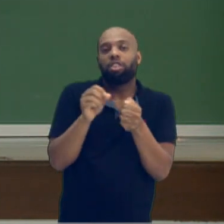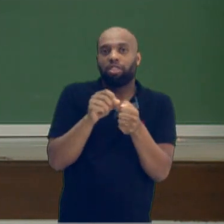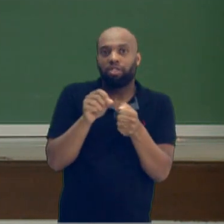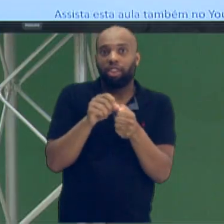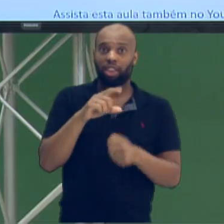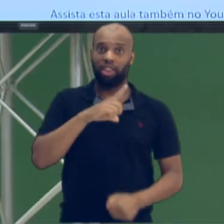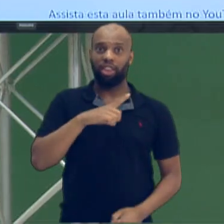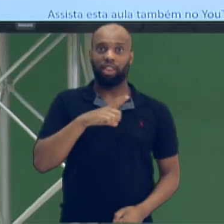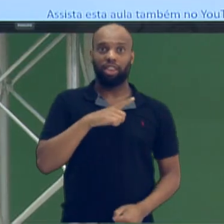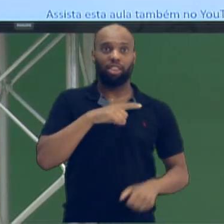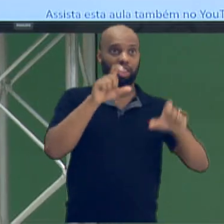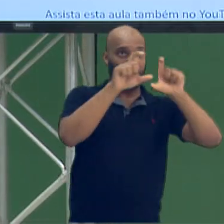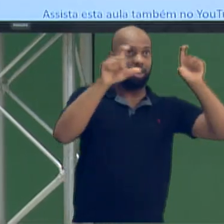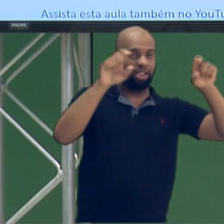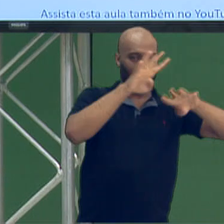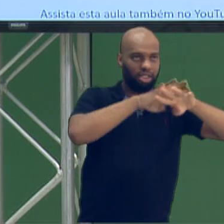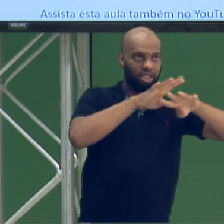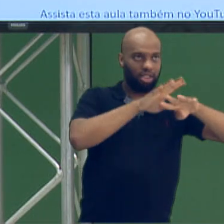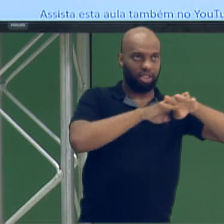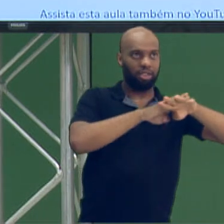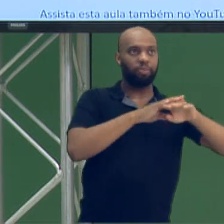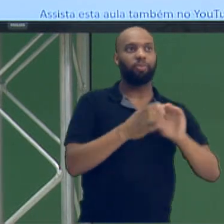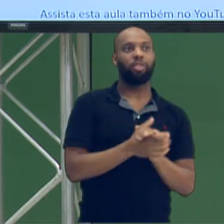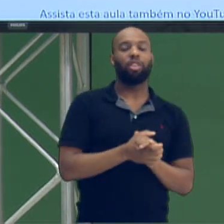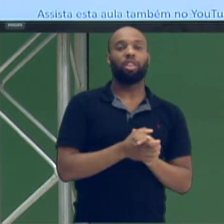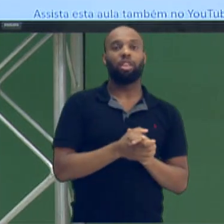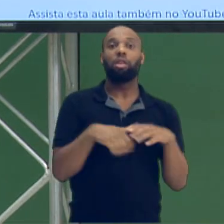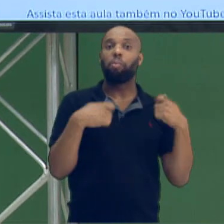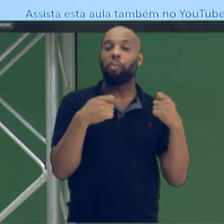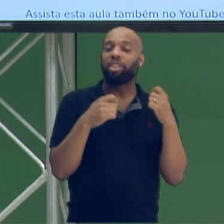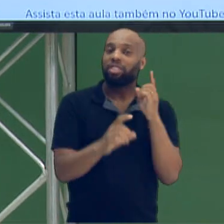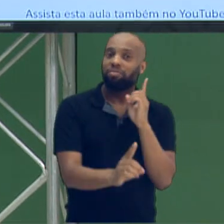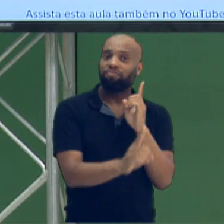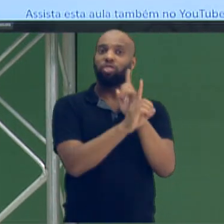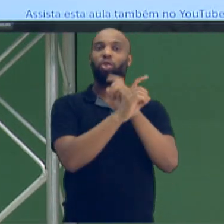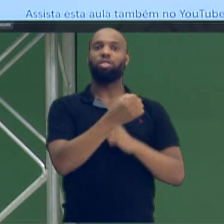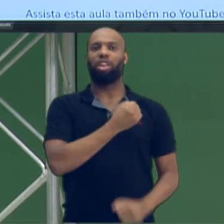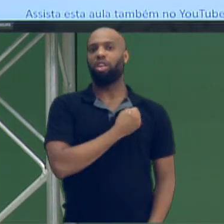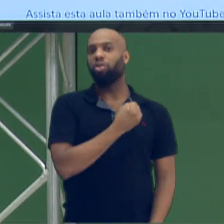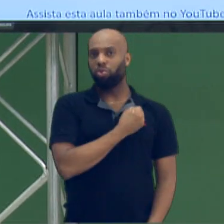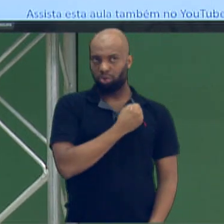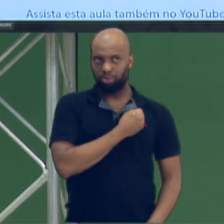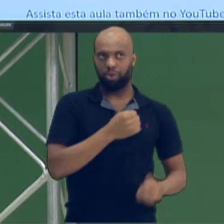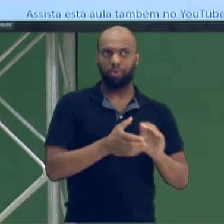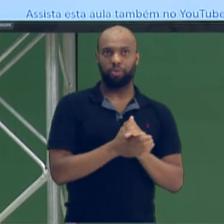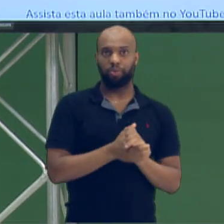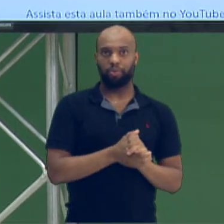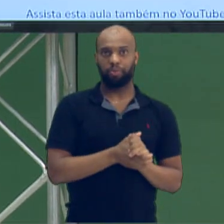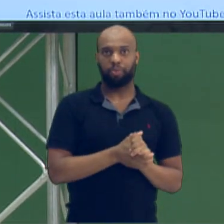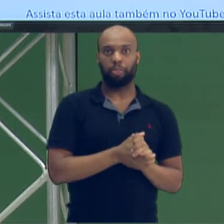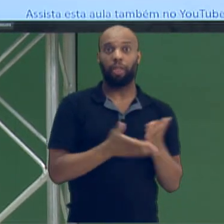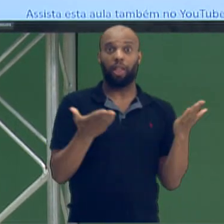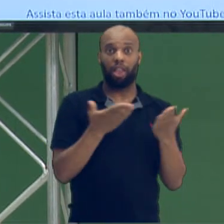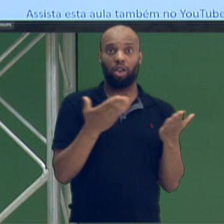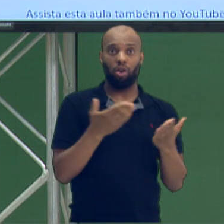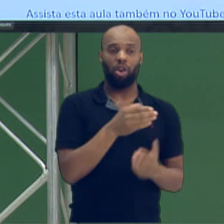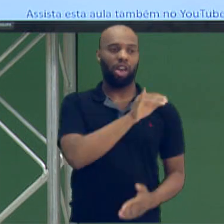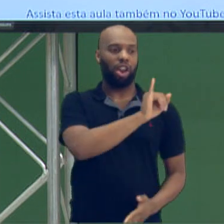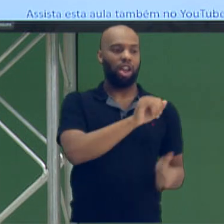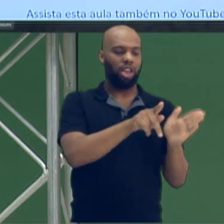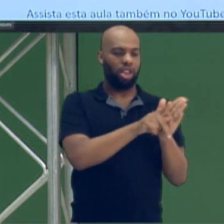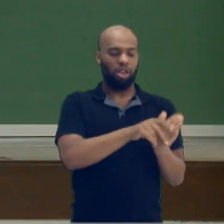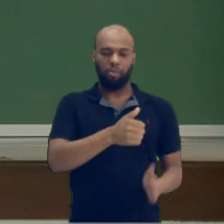ó. Temos a nossa equação ali. Então, a gente vai descobrir o valor numérico agora do primeiro termo, tá? Quanto vale o I no primeiro